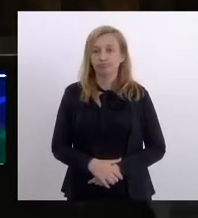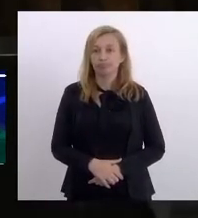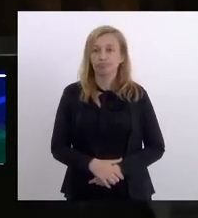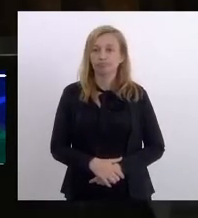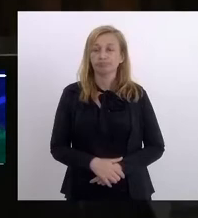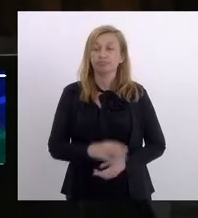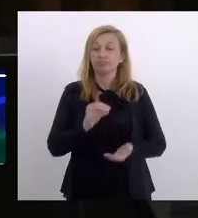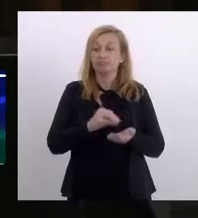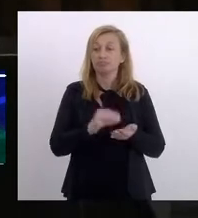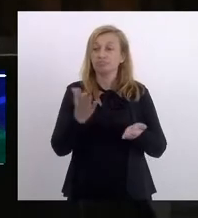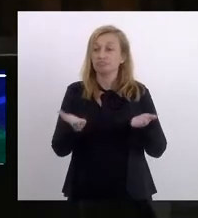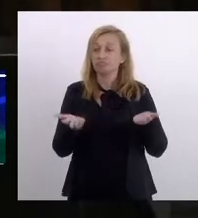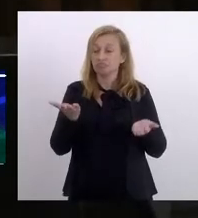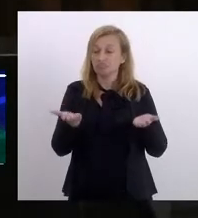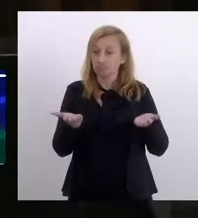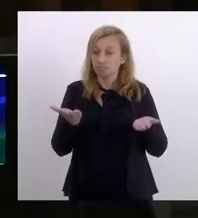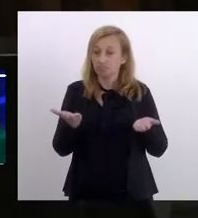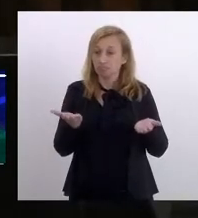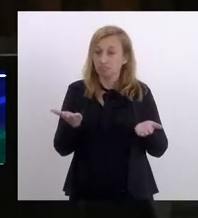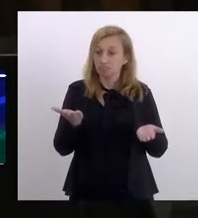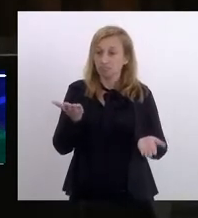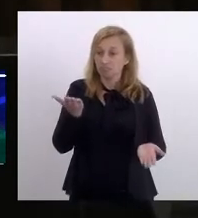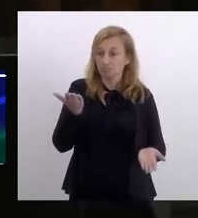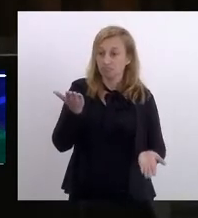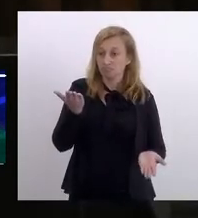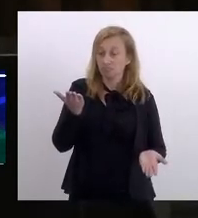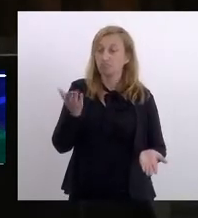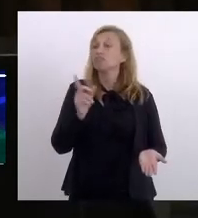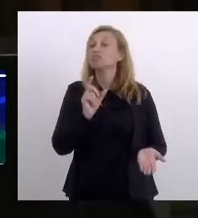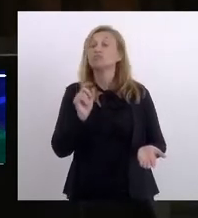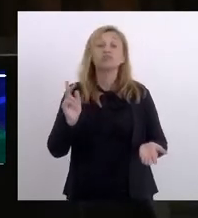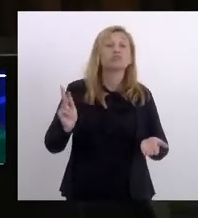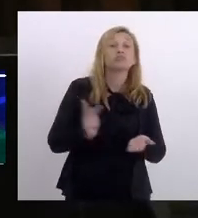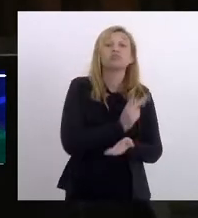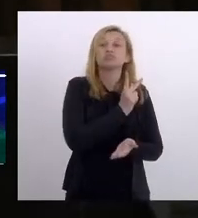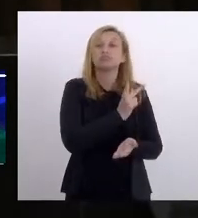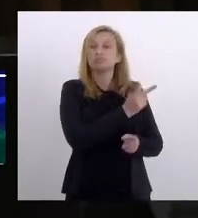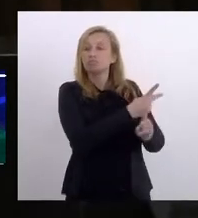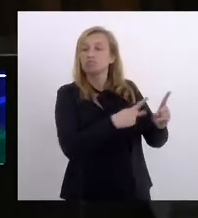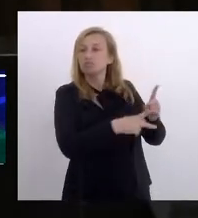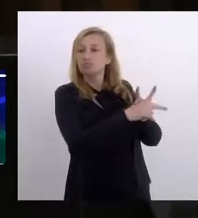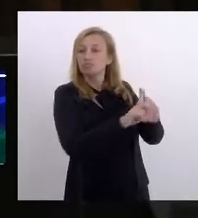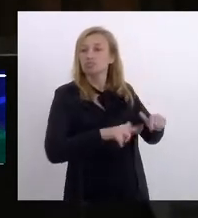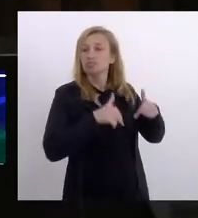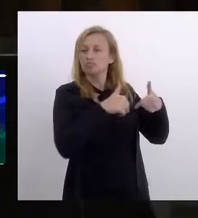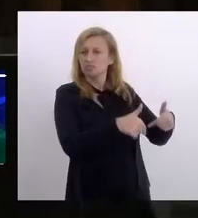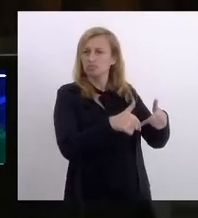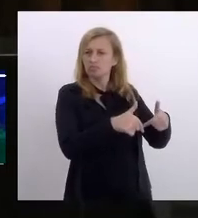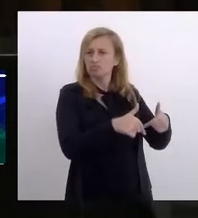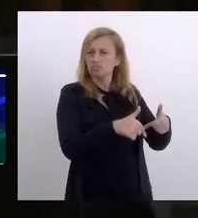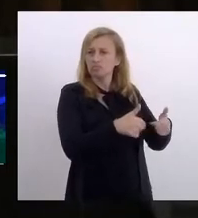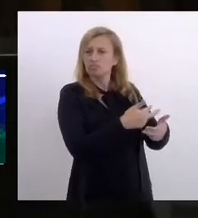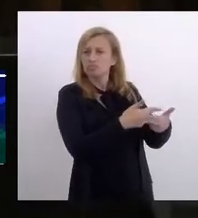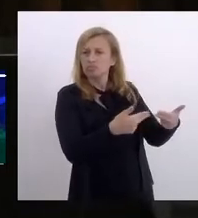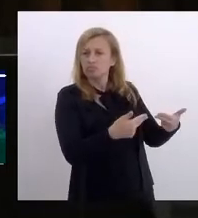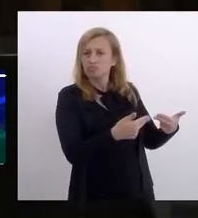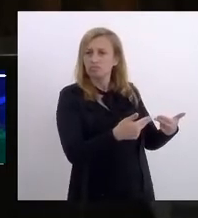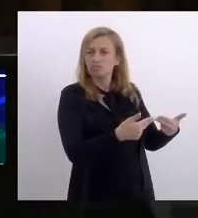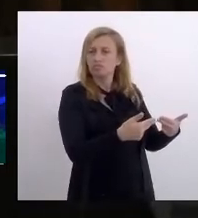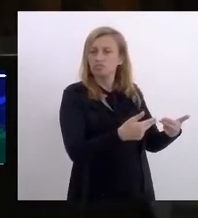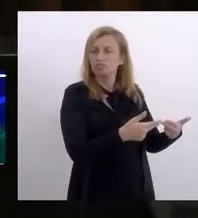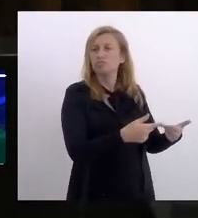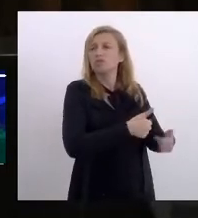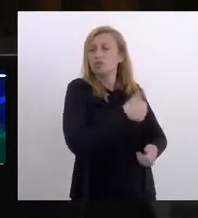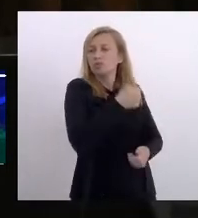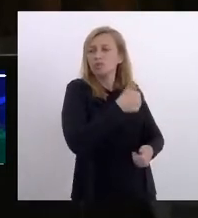Esse desequilíbrio empurrou o Rio Previdência a fazer operações de antecipação de receitas.